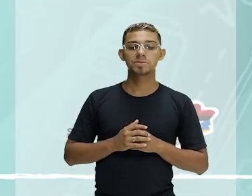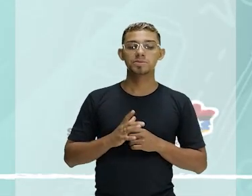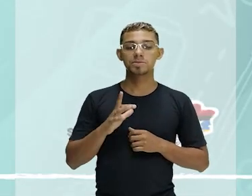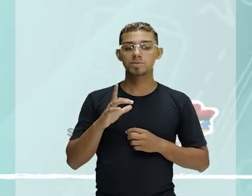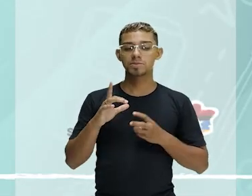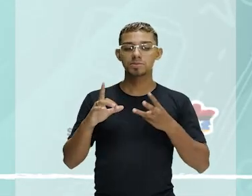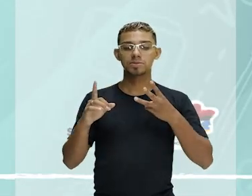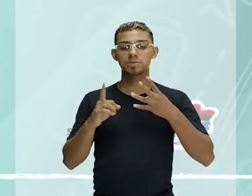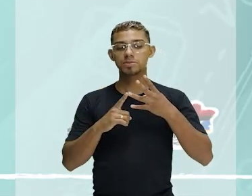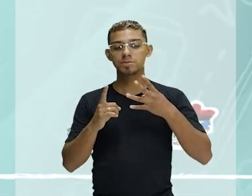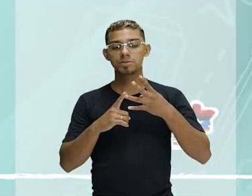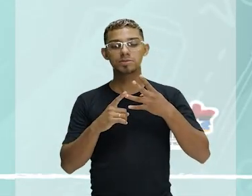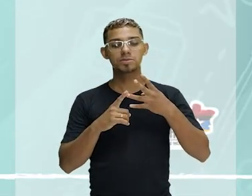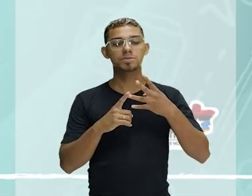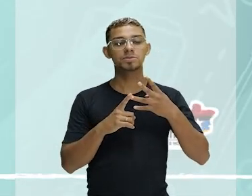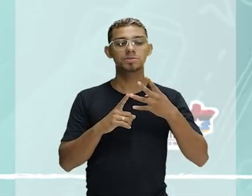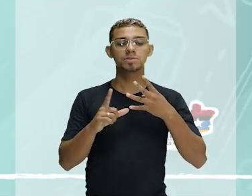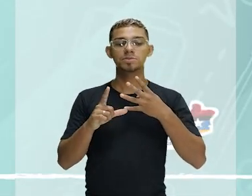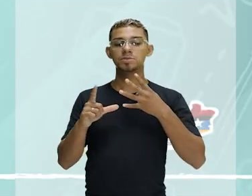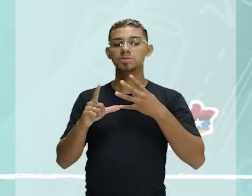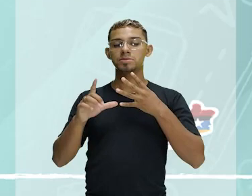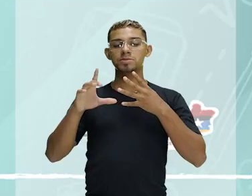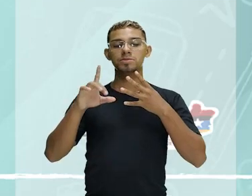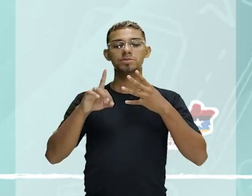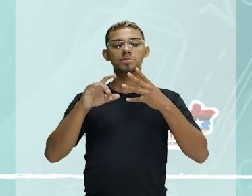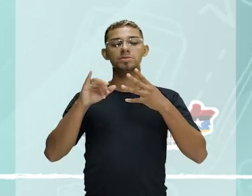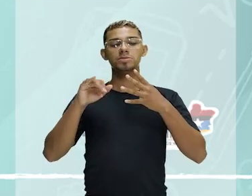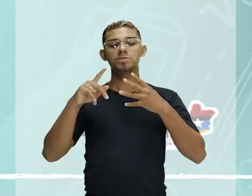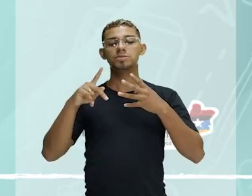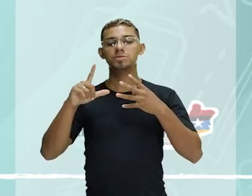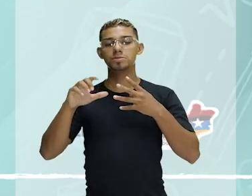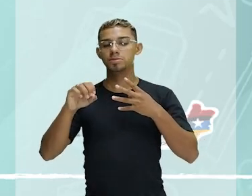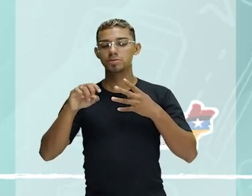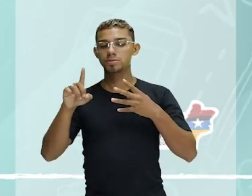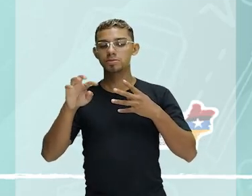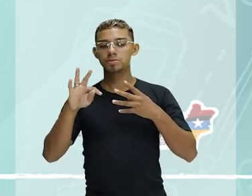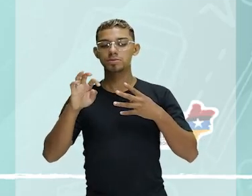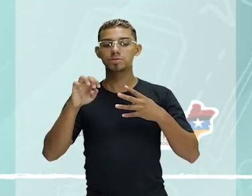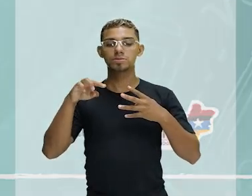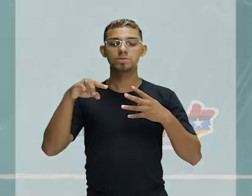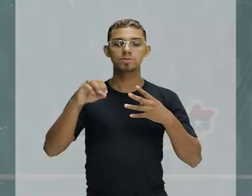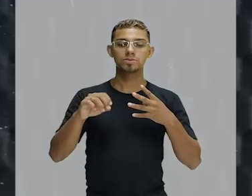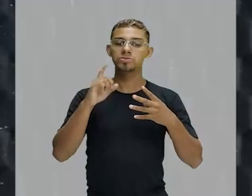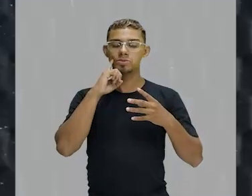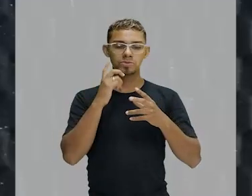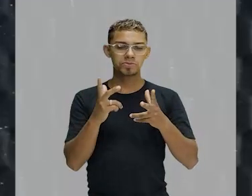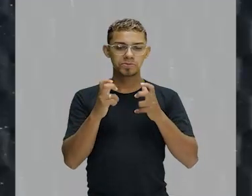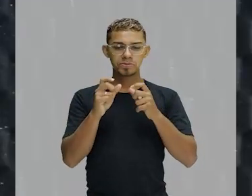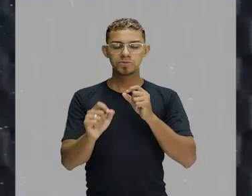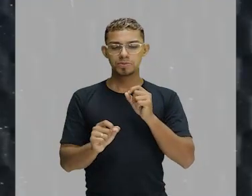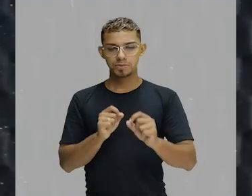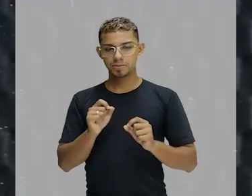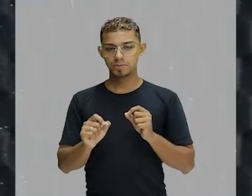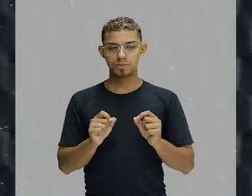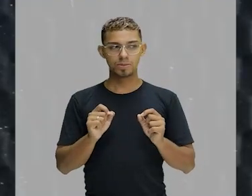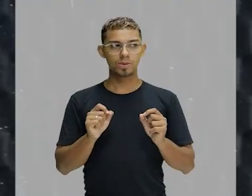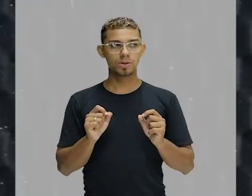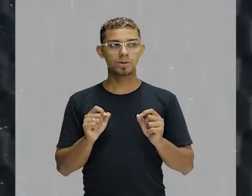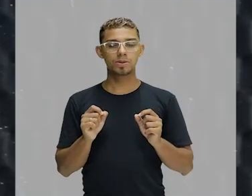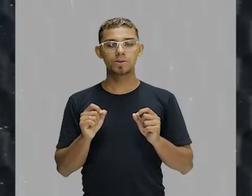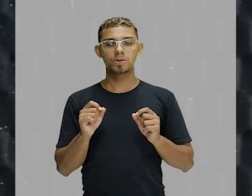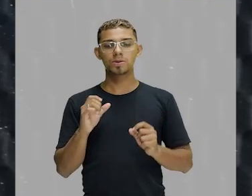diplóteno, certo? No diplóteno, nós vamos perceber aqui os cromossomos vão estar